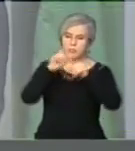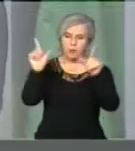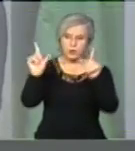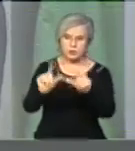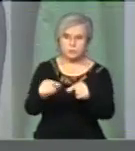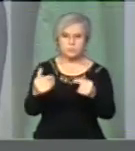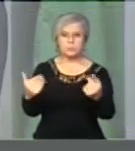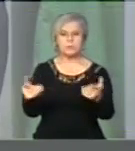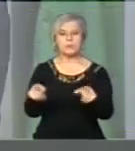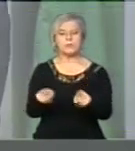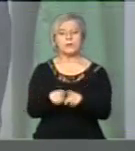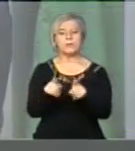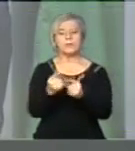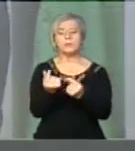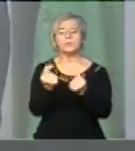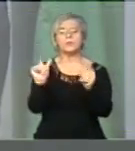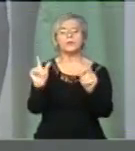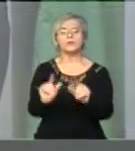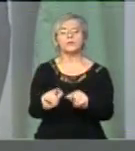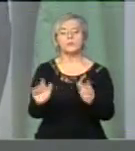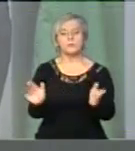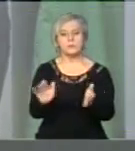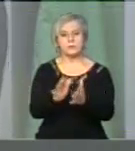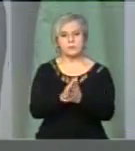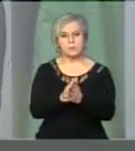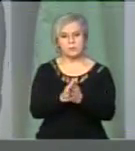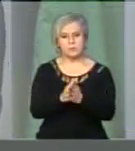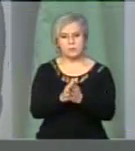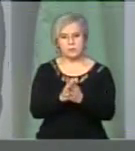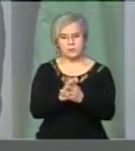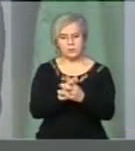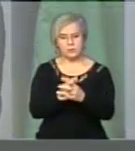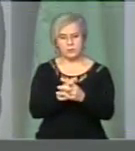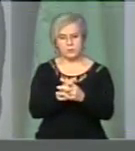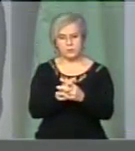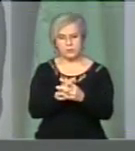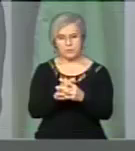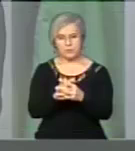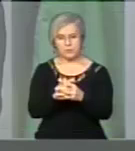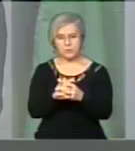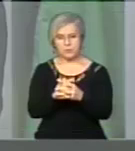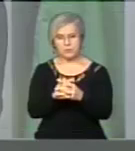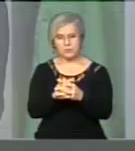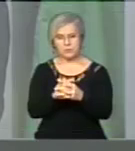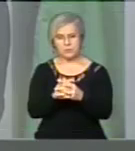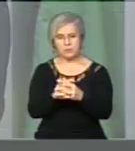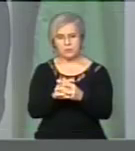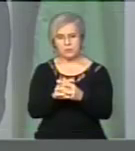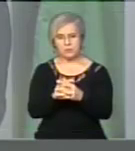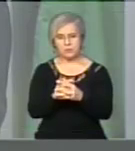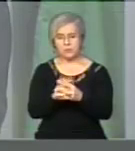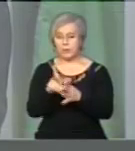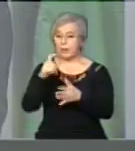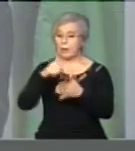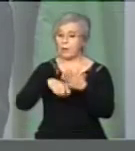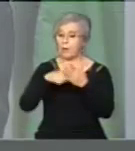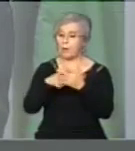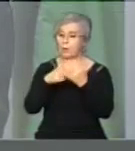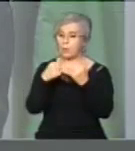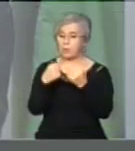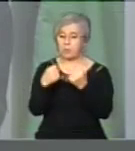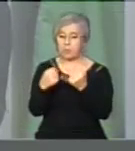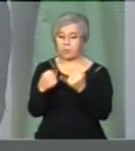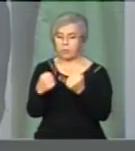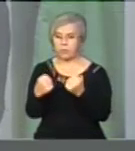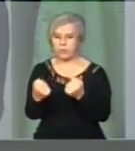Por exemplo, só para finalizar, senhor presidente, para nós podermos cumprir o regimento da casa, é a carga tributária e o